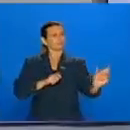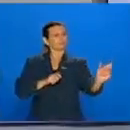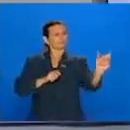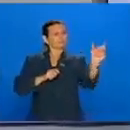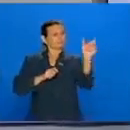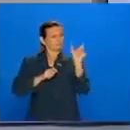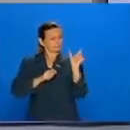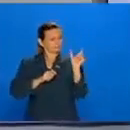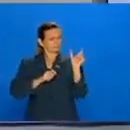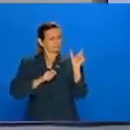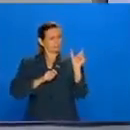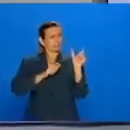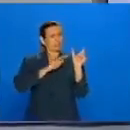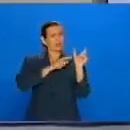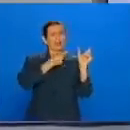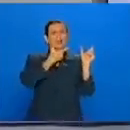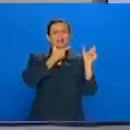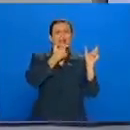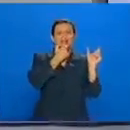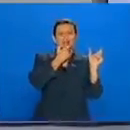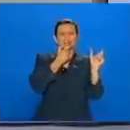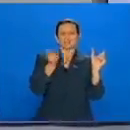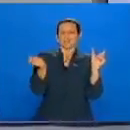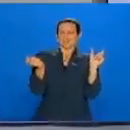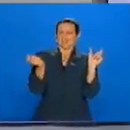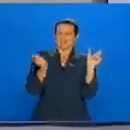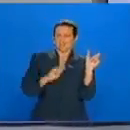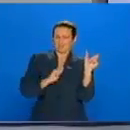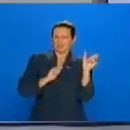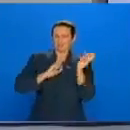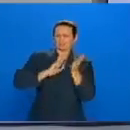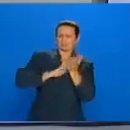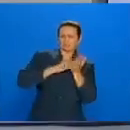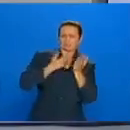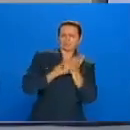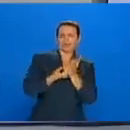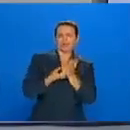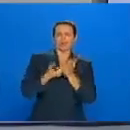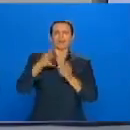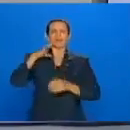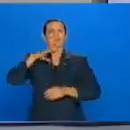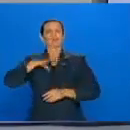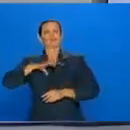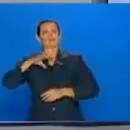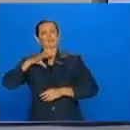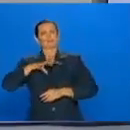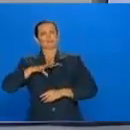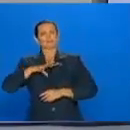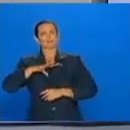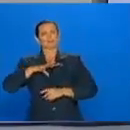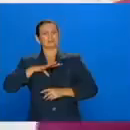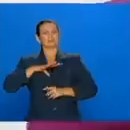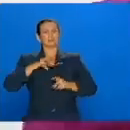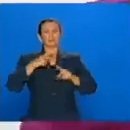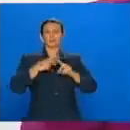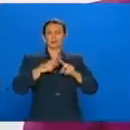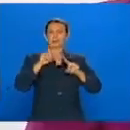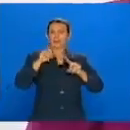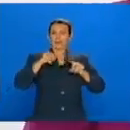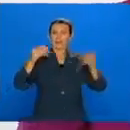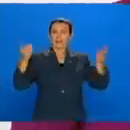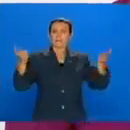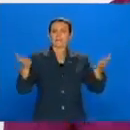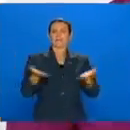sido anterior a um ponto de referência, mas que continua no presente.